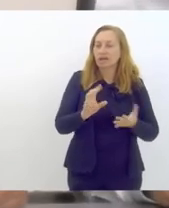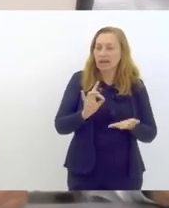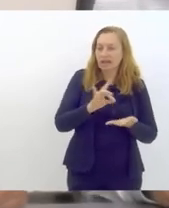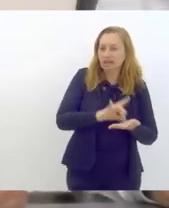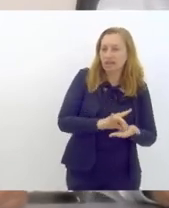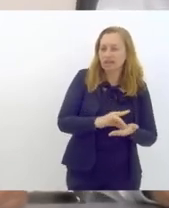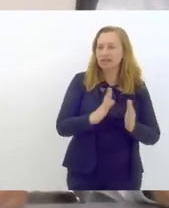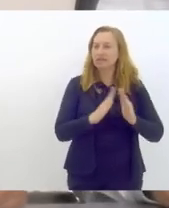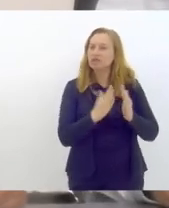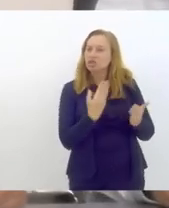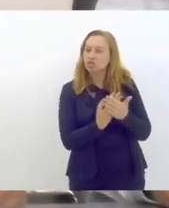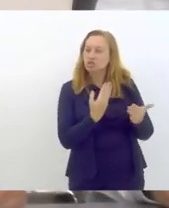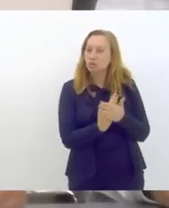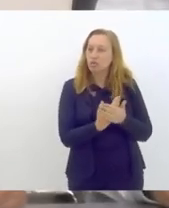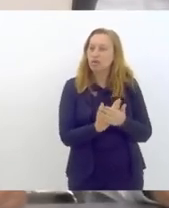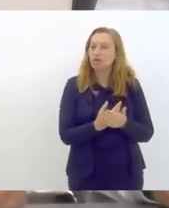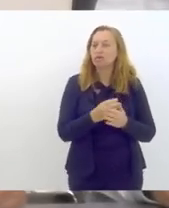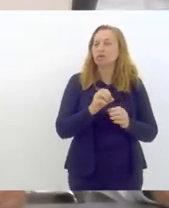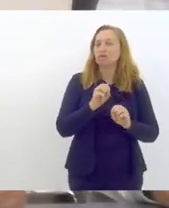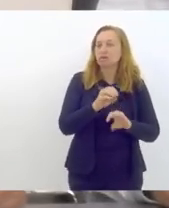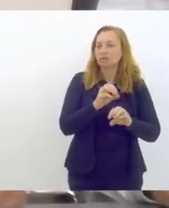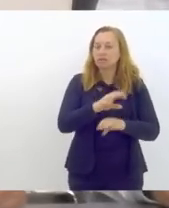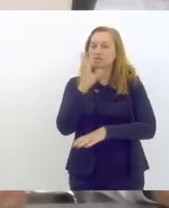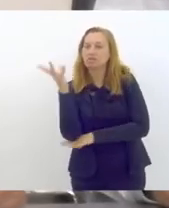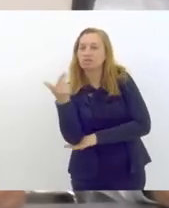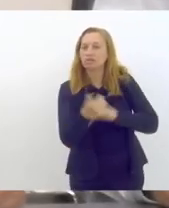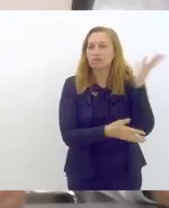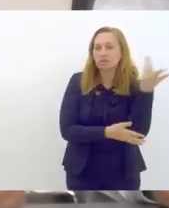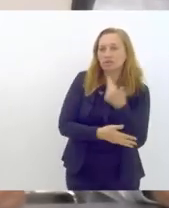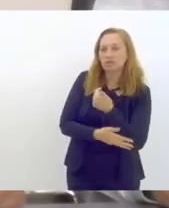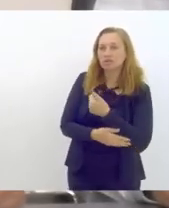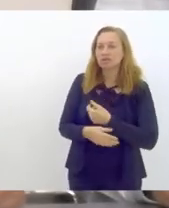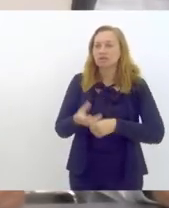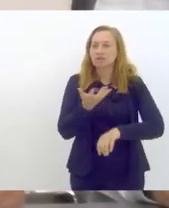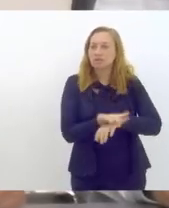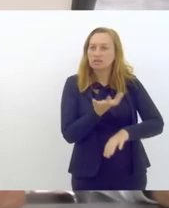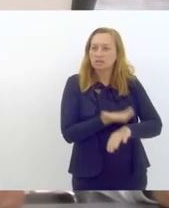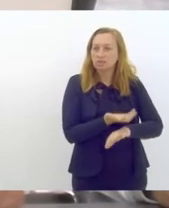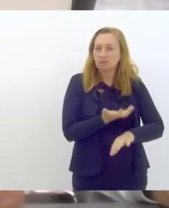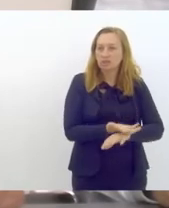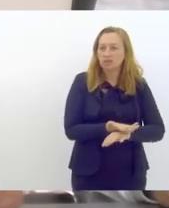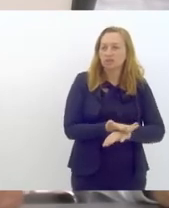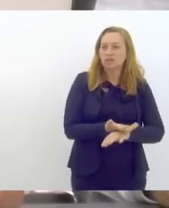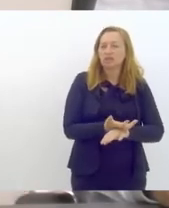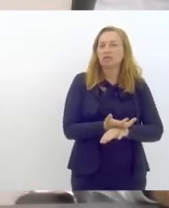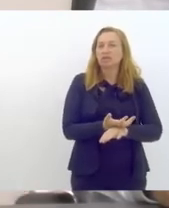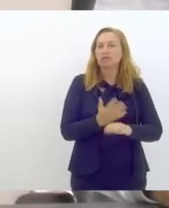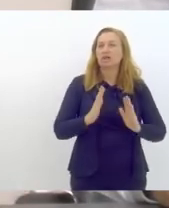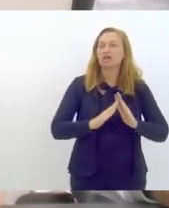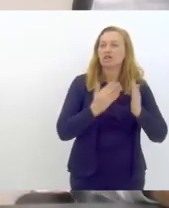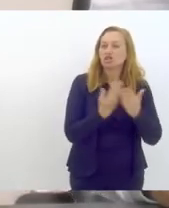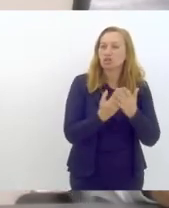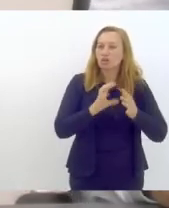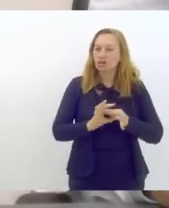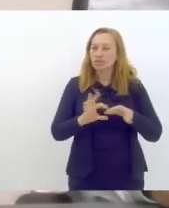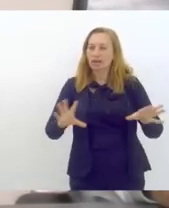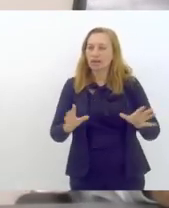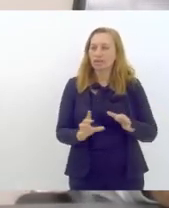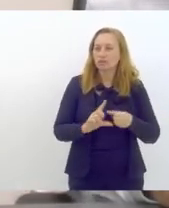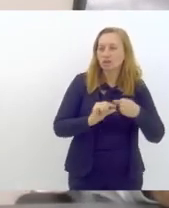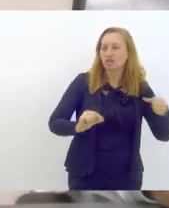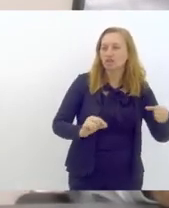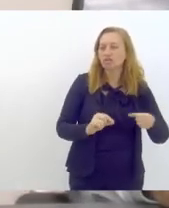às atividades complementares de educação ambiental para os alunos nas disciplinas que a unidade da escola definir. Então, a gente já está abrindo aqui no artigo da lei